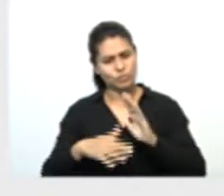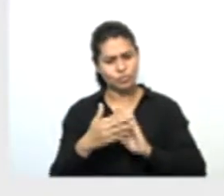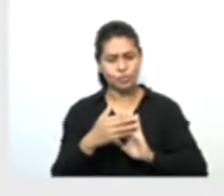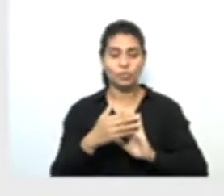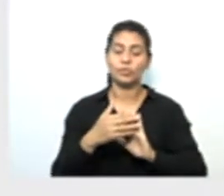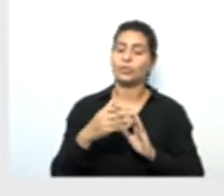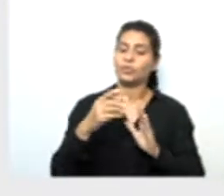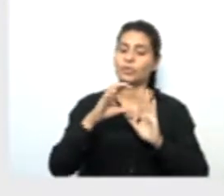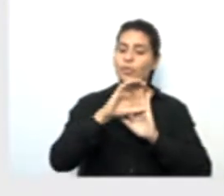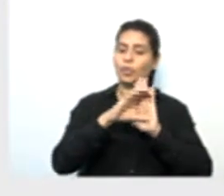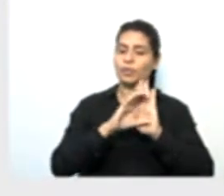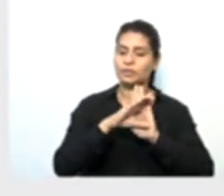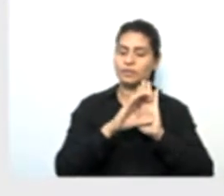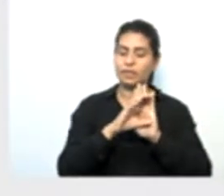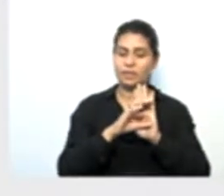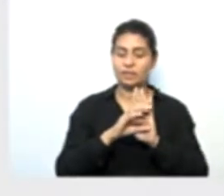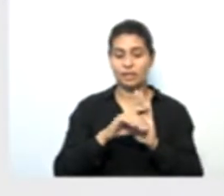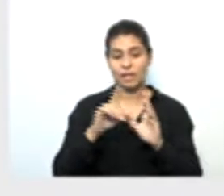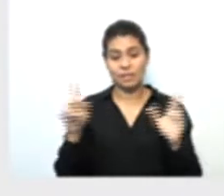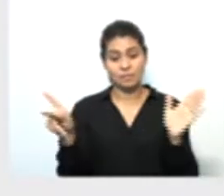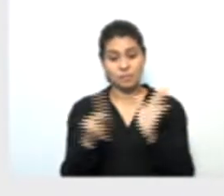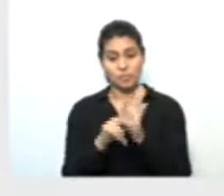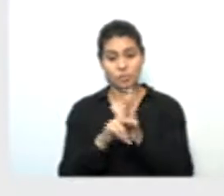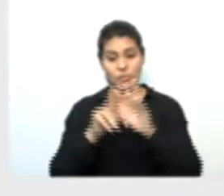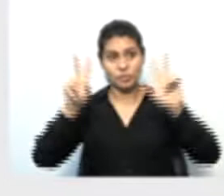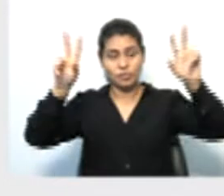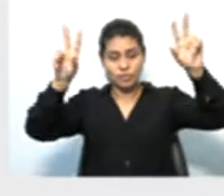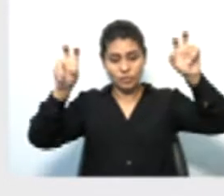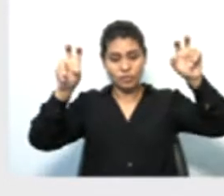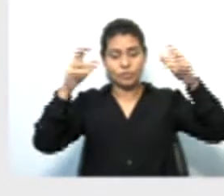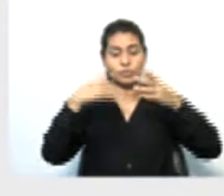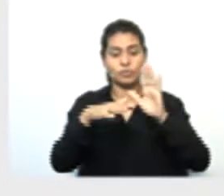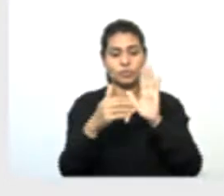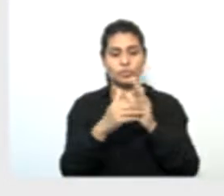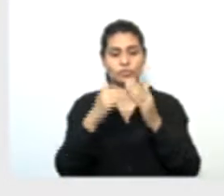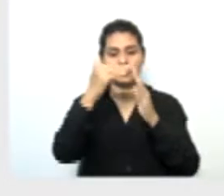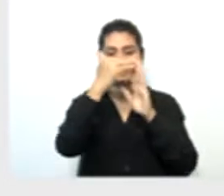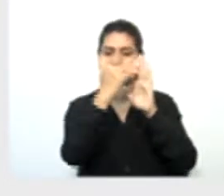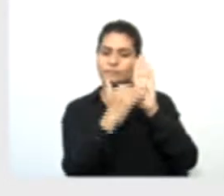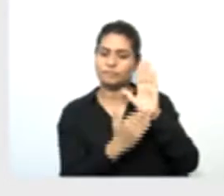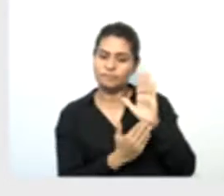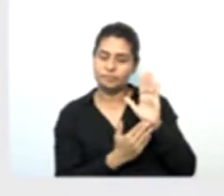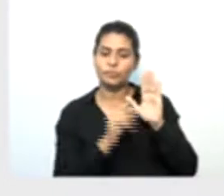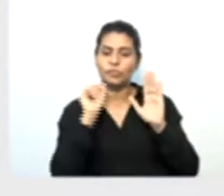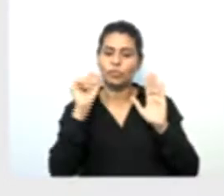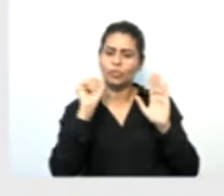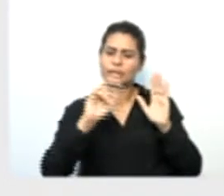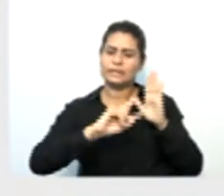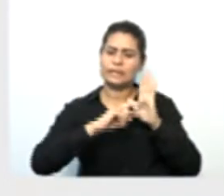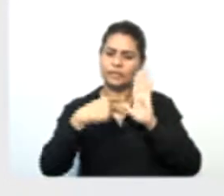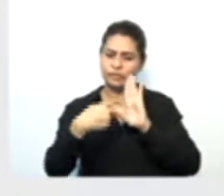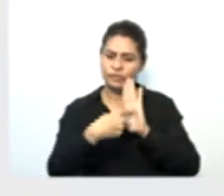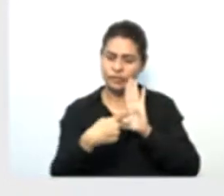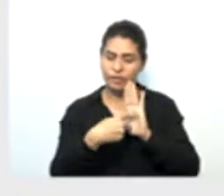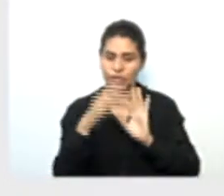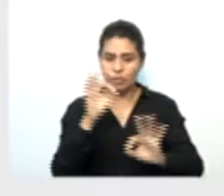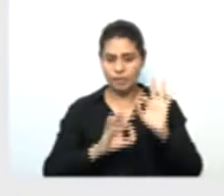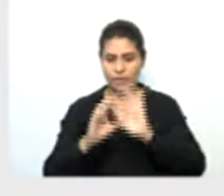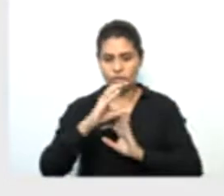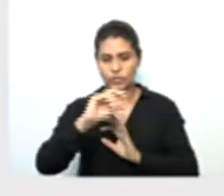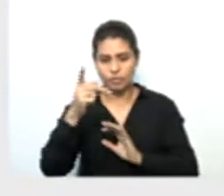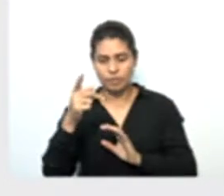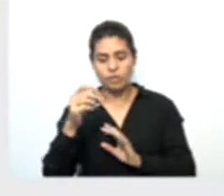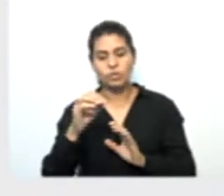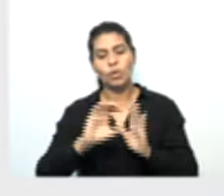da disciplina, essa é a ementa da disciplina toda, ela começa definindo o que são operações de cooperativas, os conceitos e